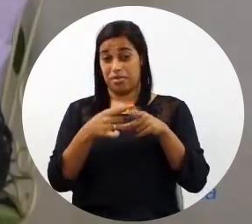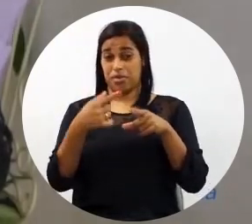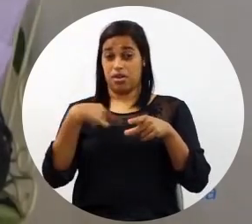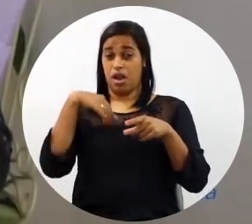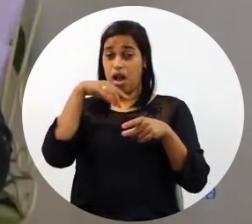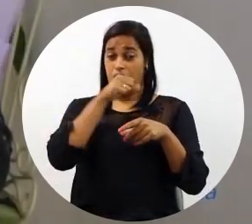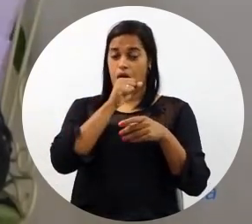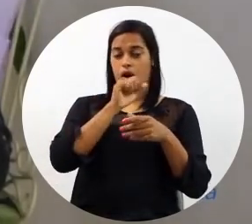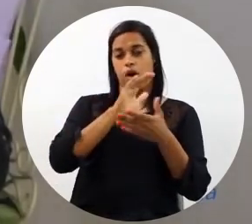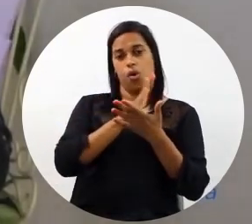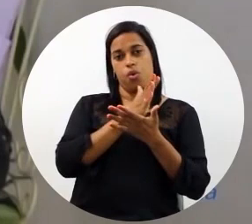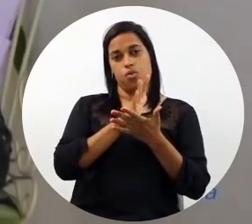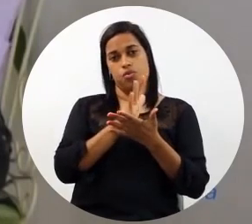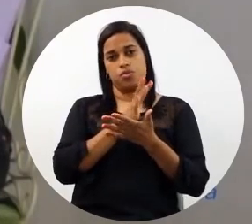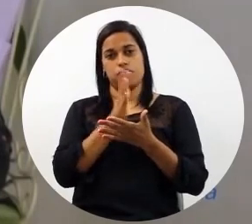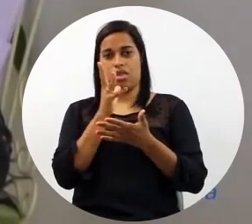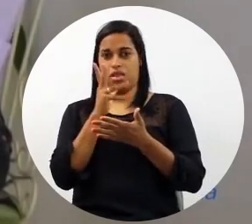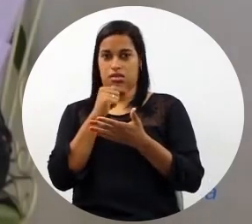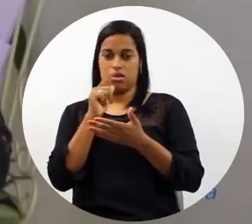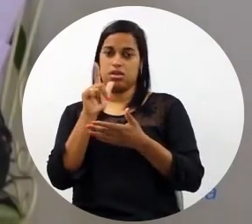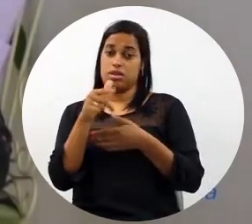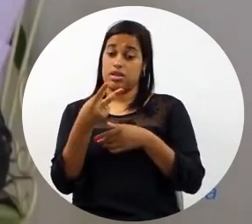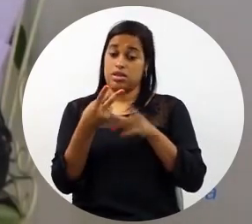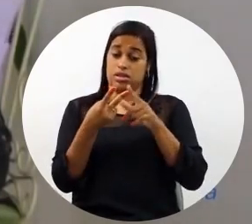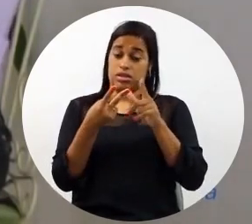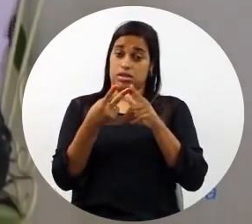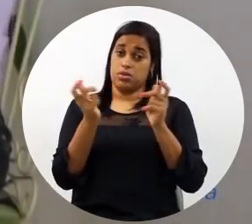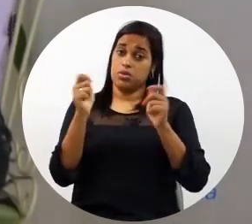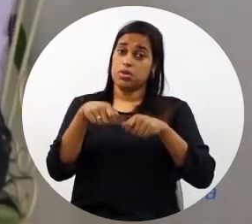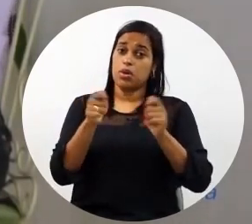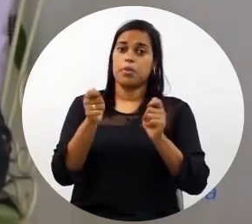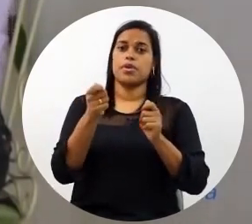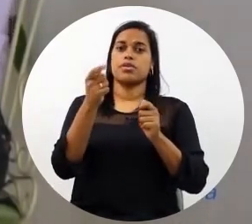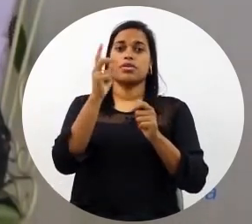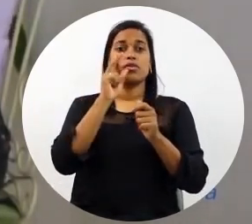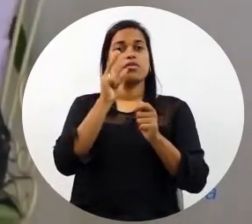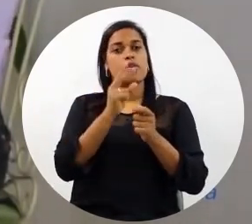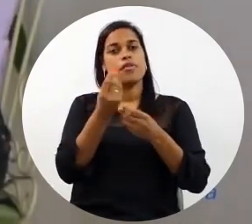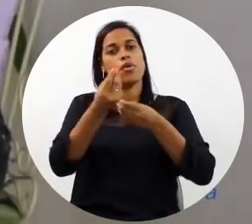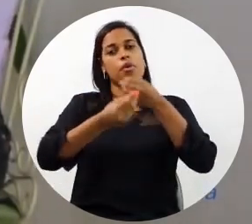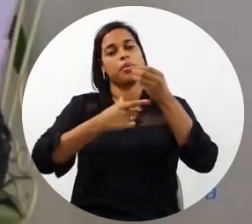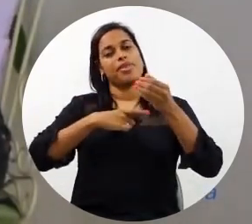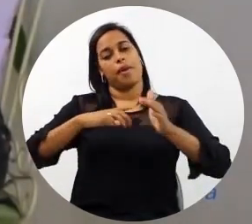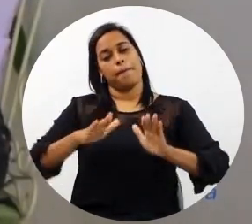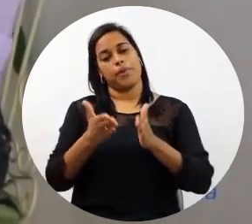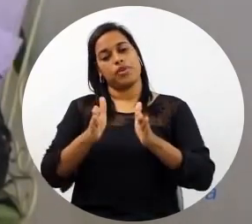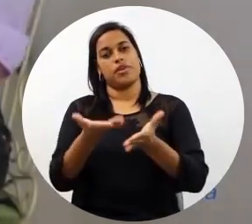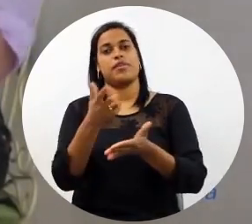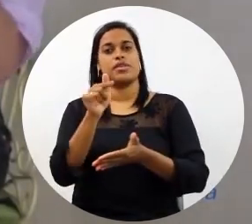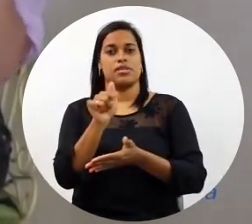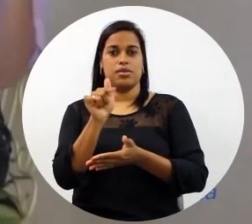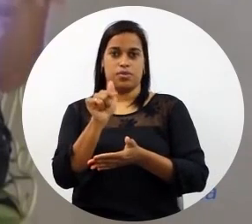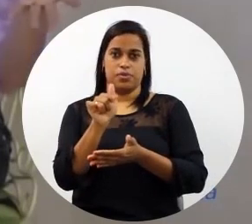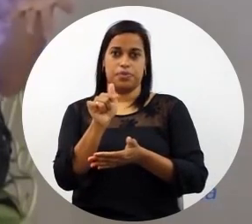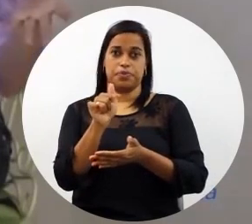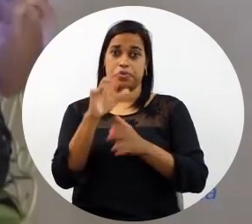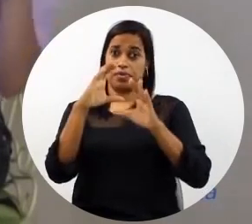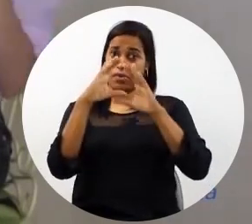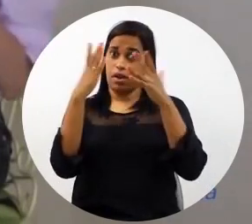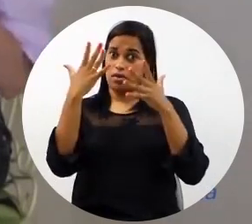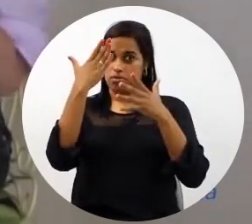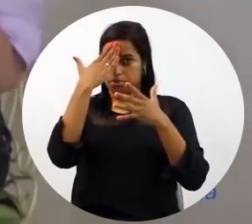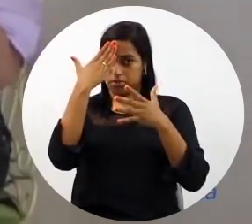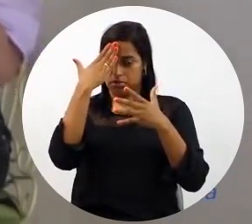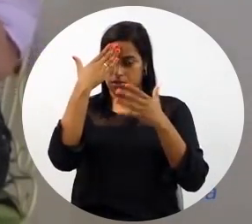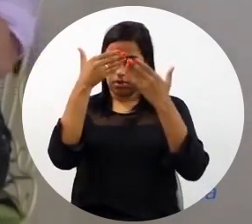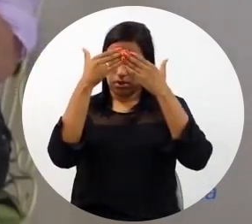imediato, outros não. E aí na segunda competência a gente vai ver que temos a motivação. Para ficar claro para todos,